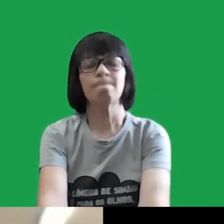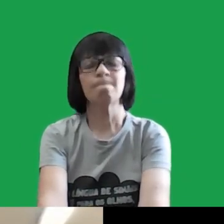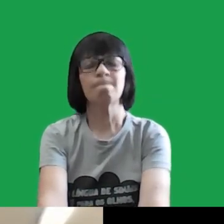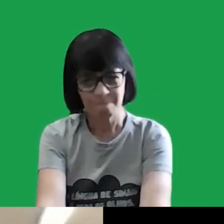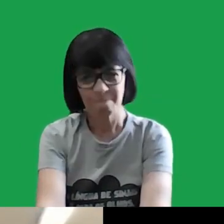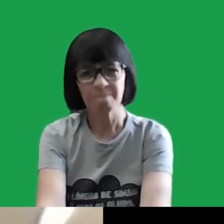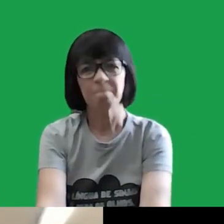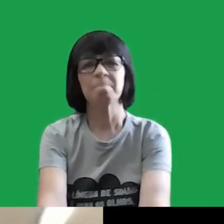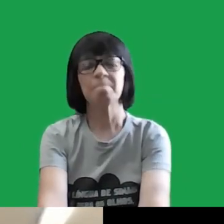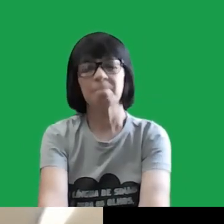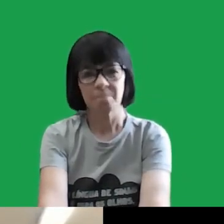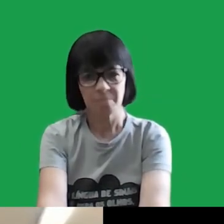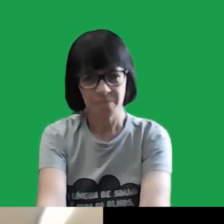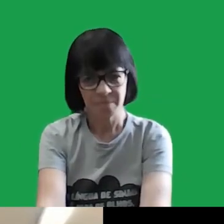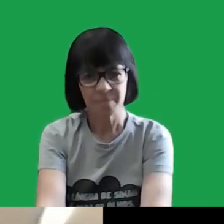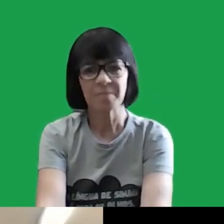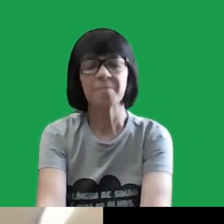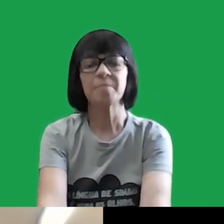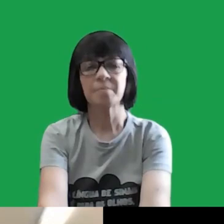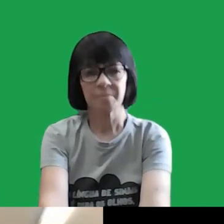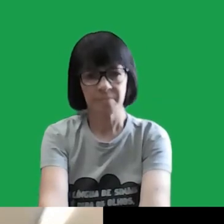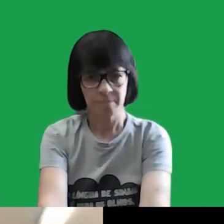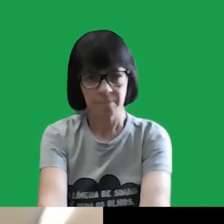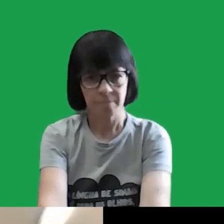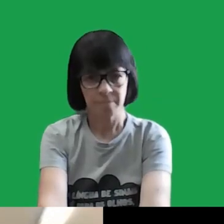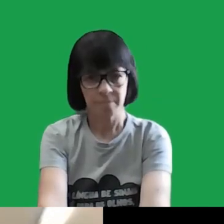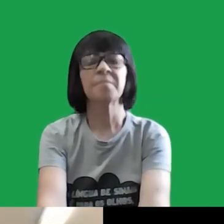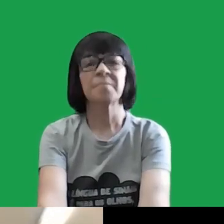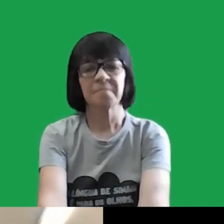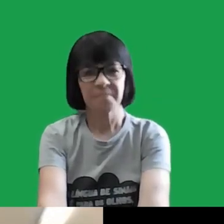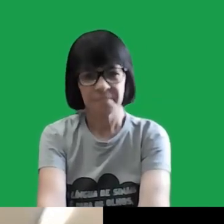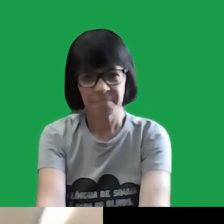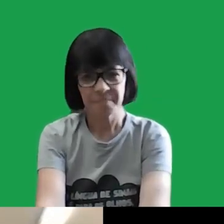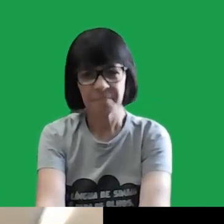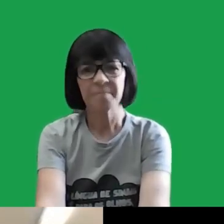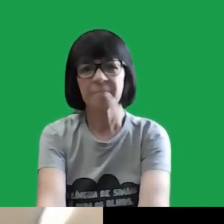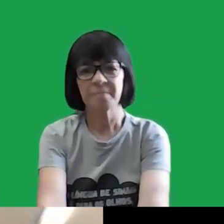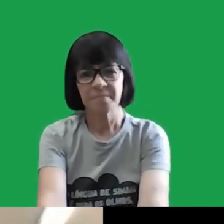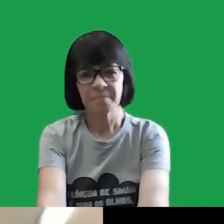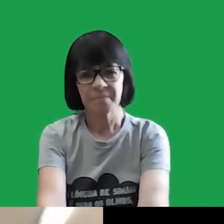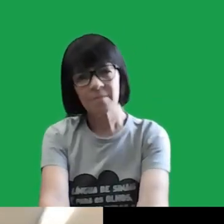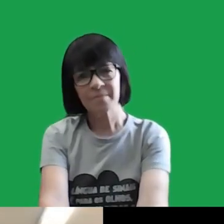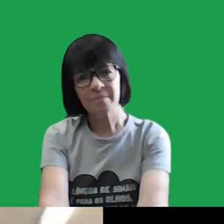que vocês fazem hoje em dia, assim, vocês acham que fez alguma diferença, assim?